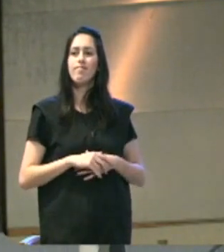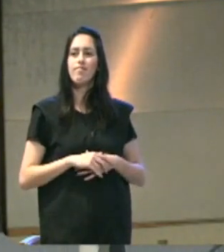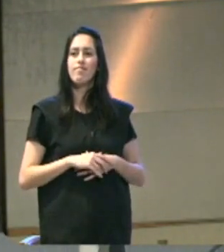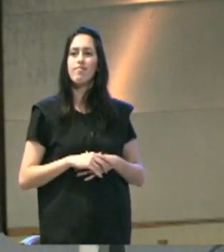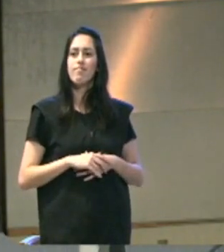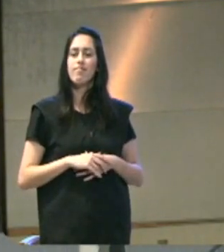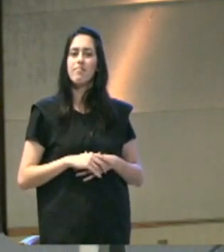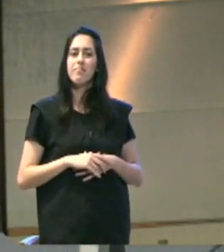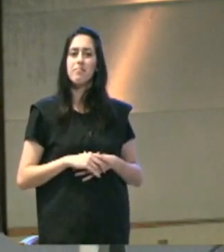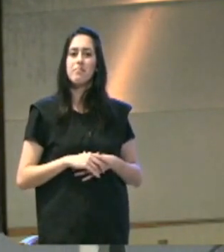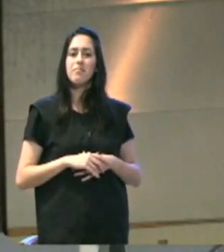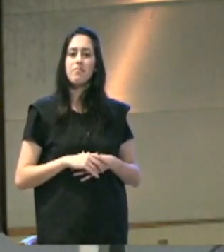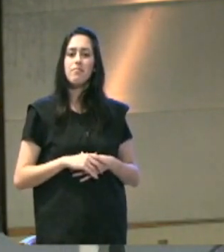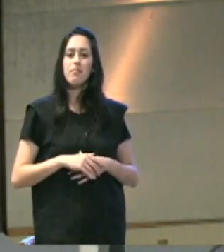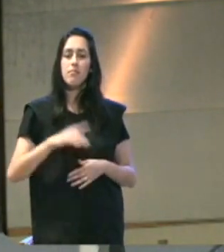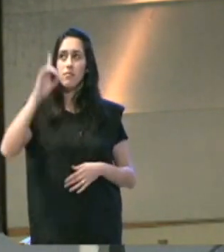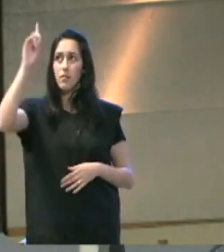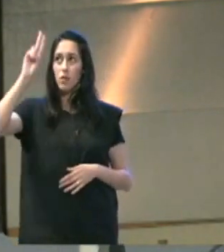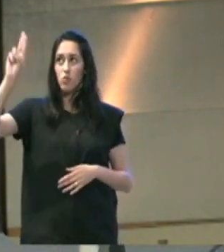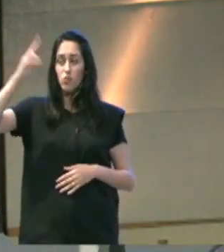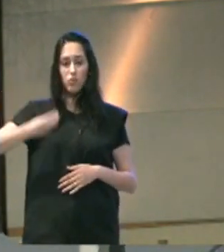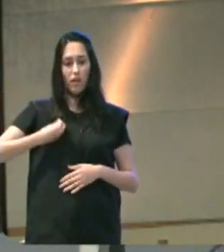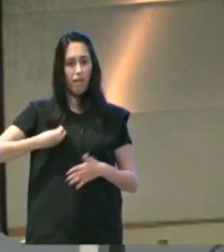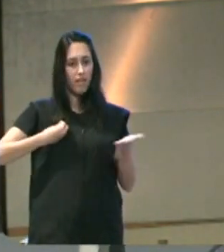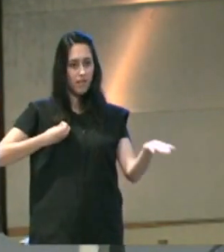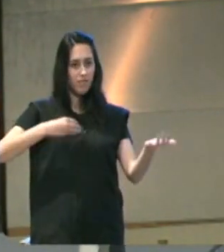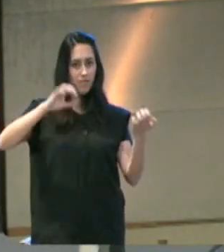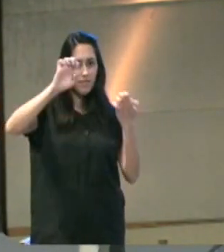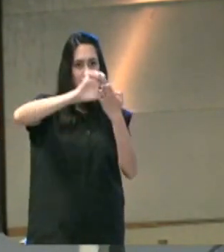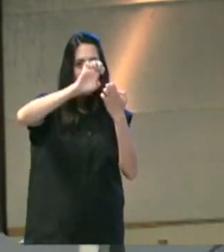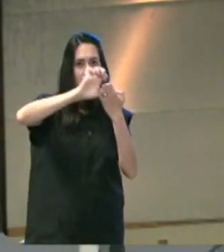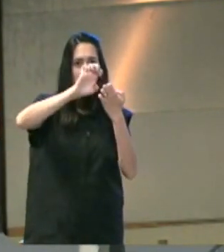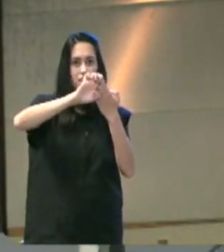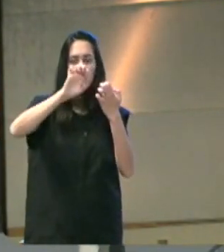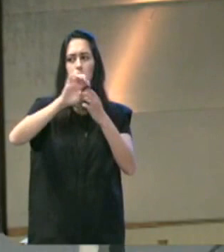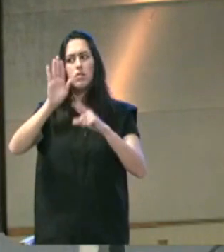Quando o Senhor usou o profeta para abrir os olhos do rei,